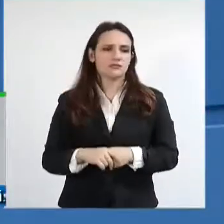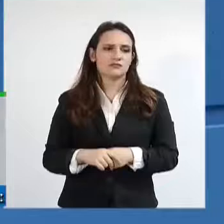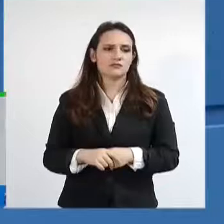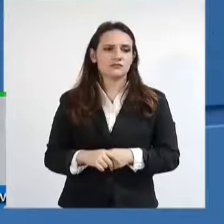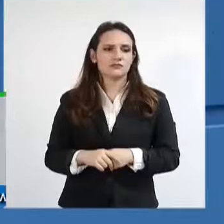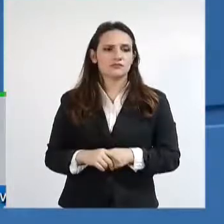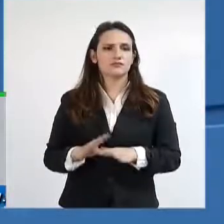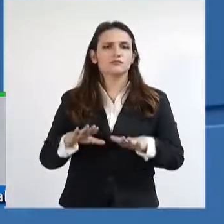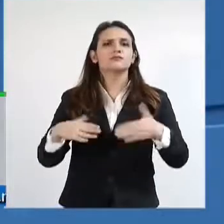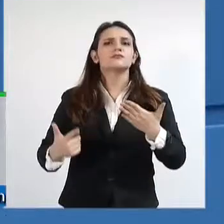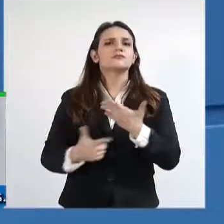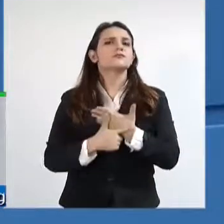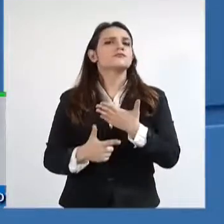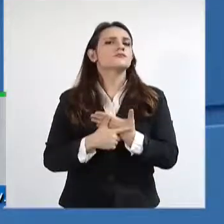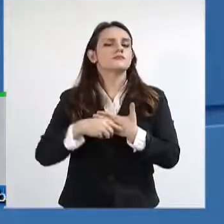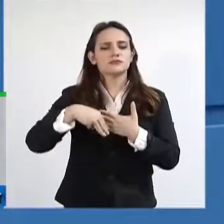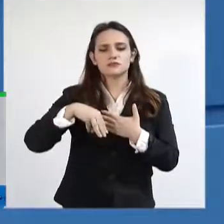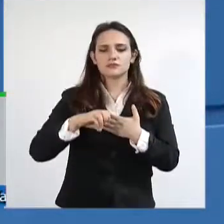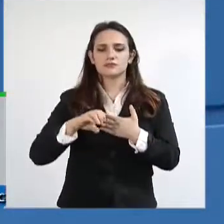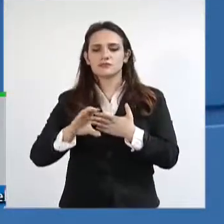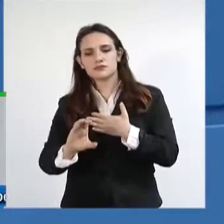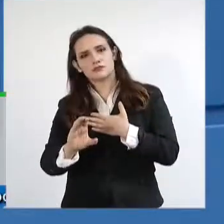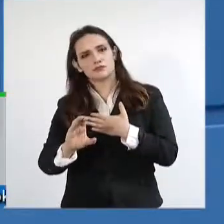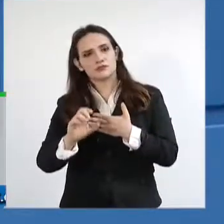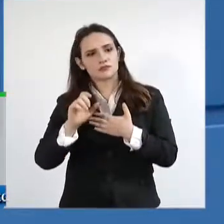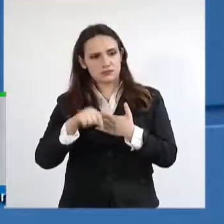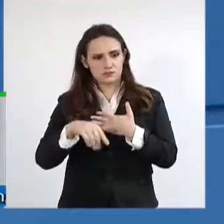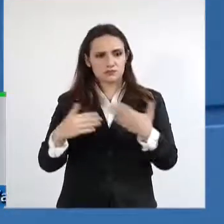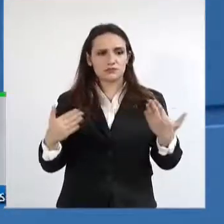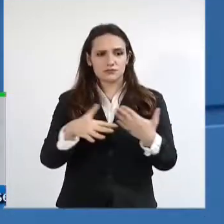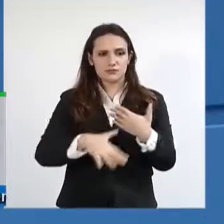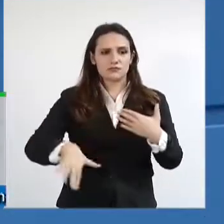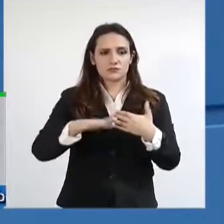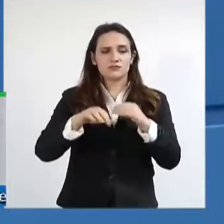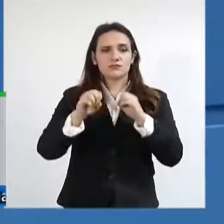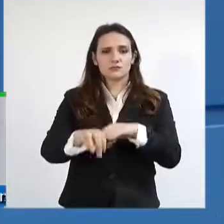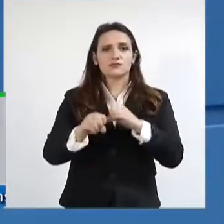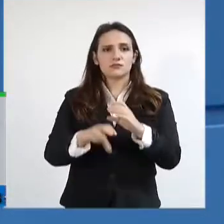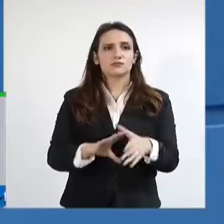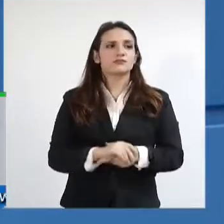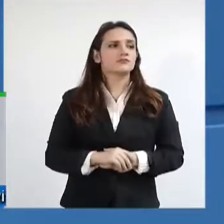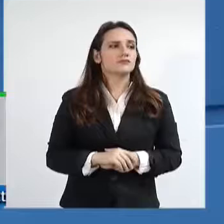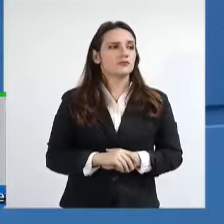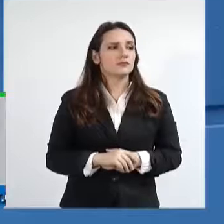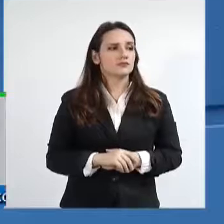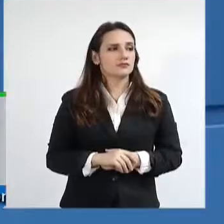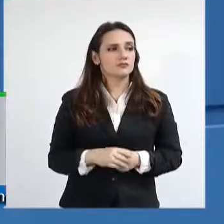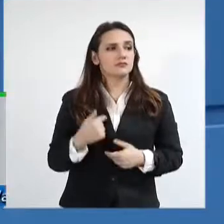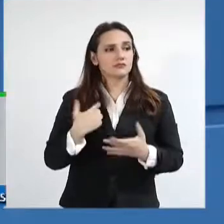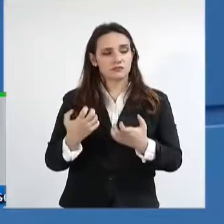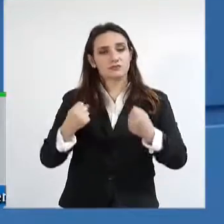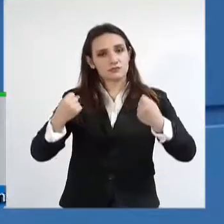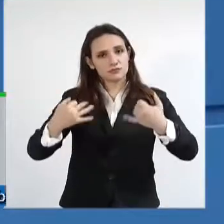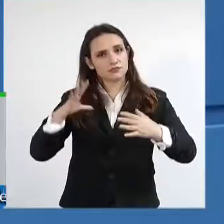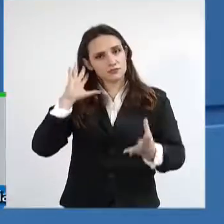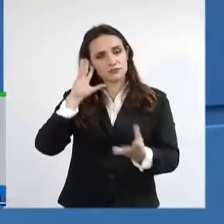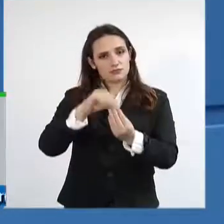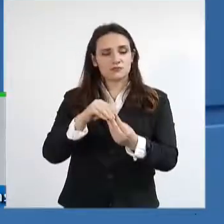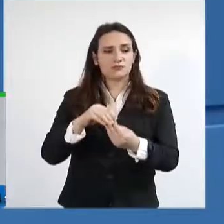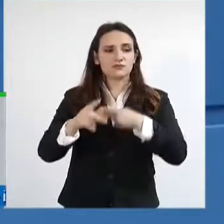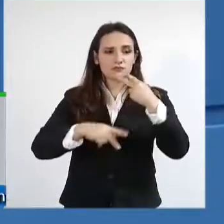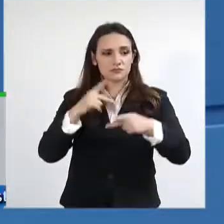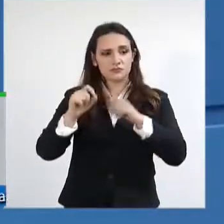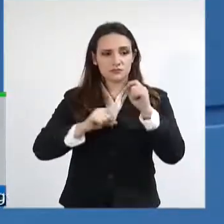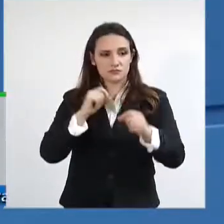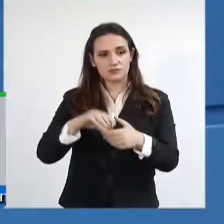o papel do MEC na educação brasileira. Objetivamente, e eu quis aproveitar essa